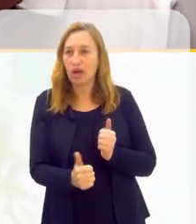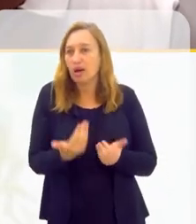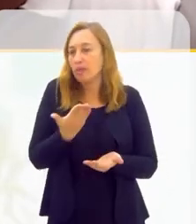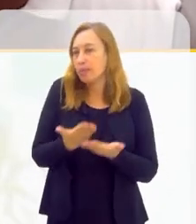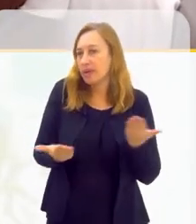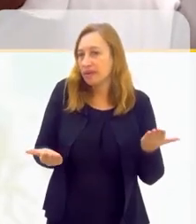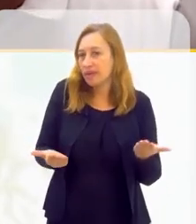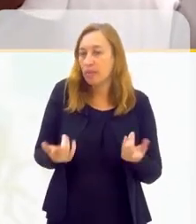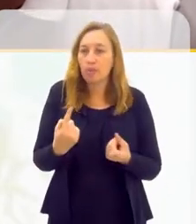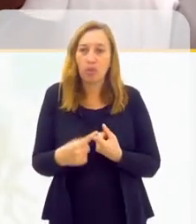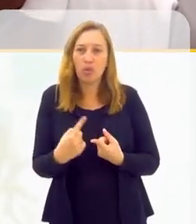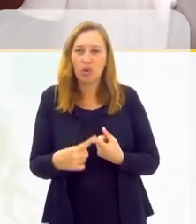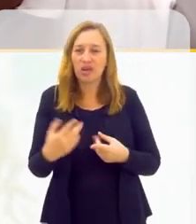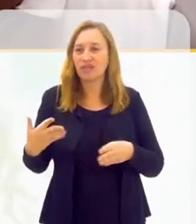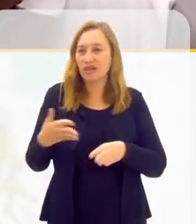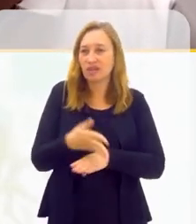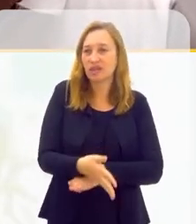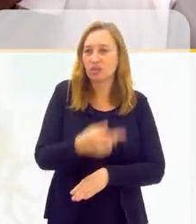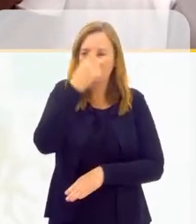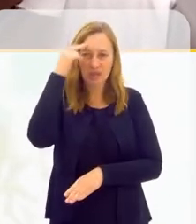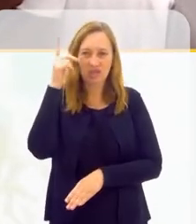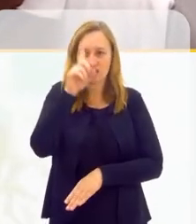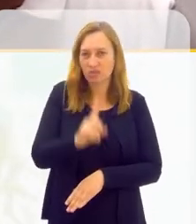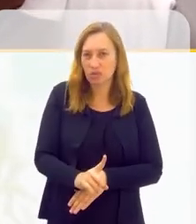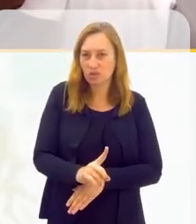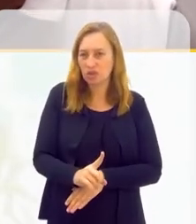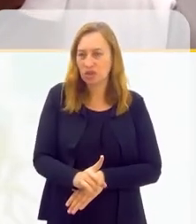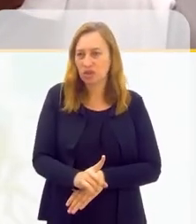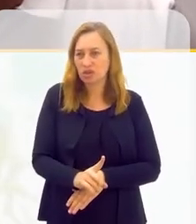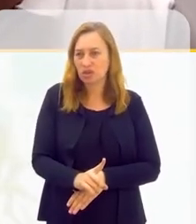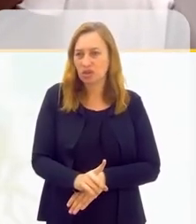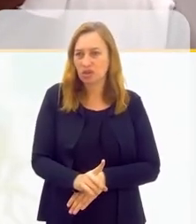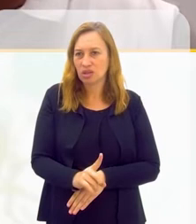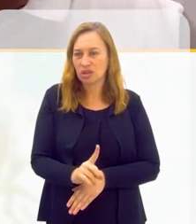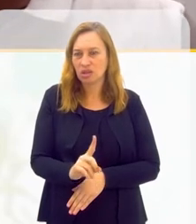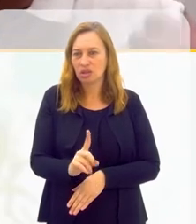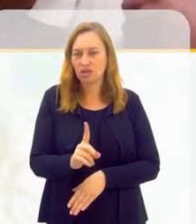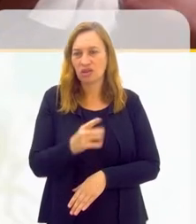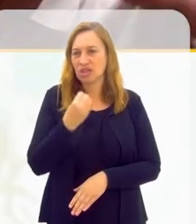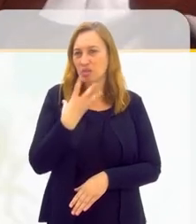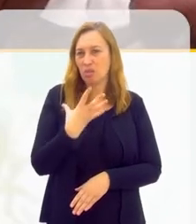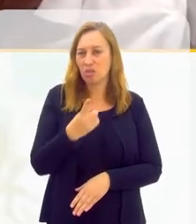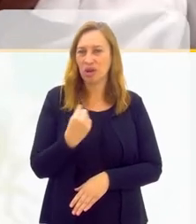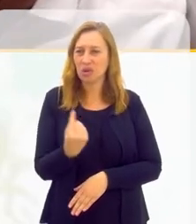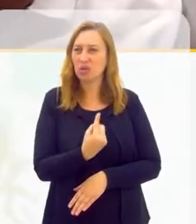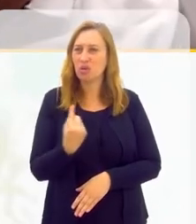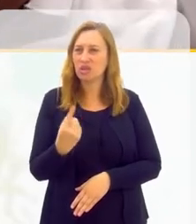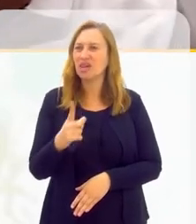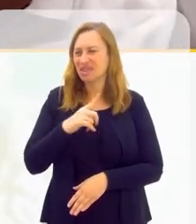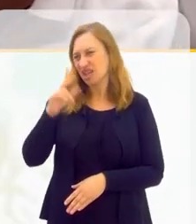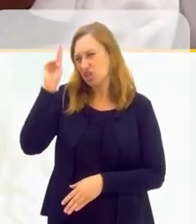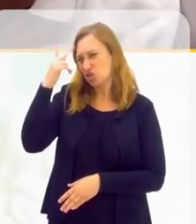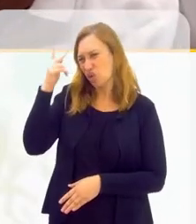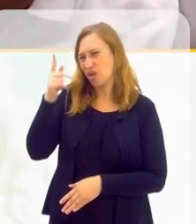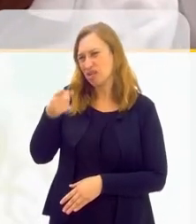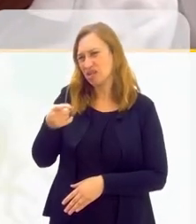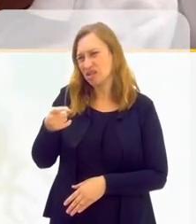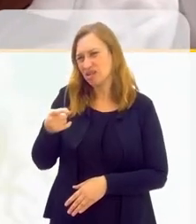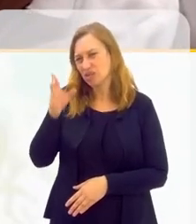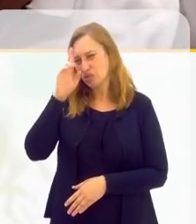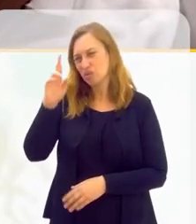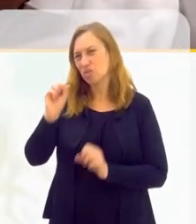perder alguém da equipe porque está entrando uma pessoa com deficiência que não vai render tanto. Tem alguma história